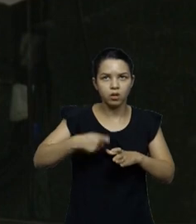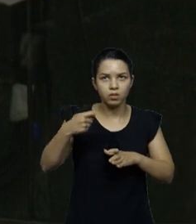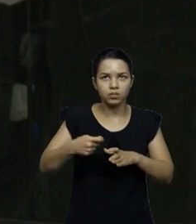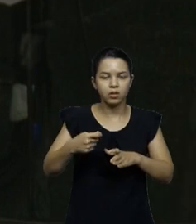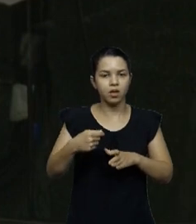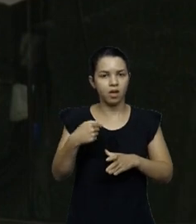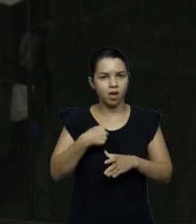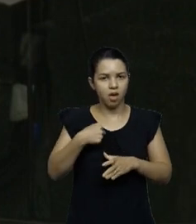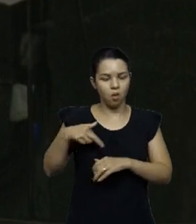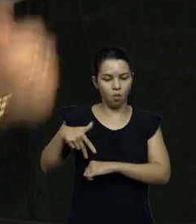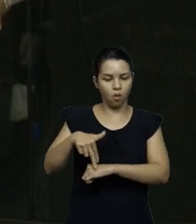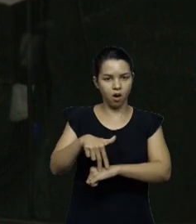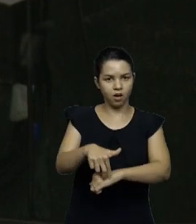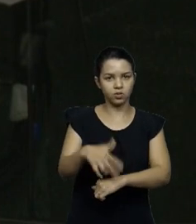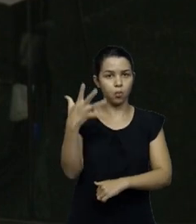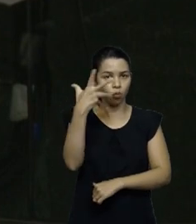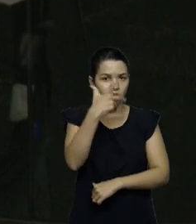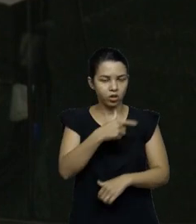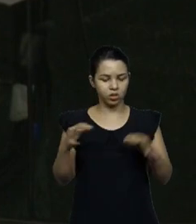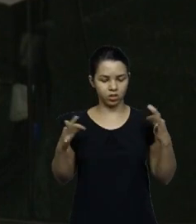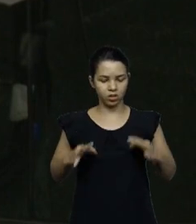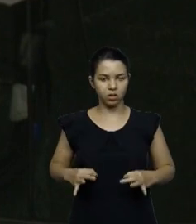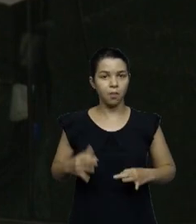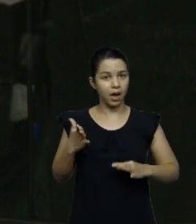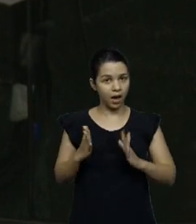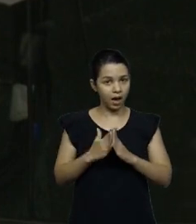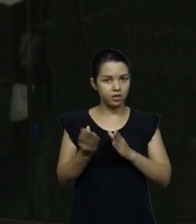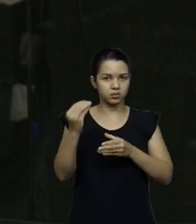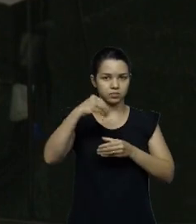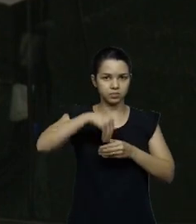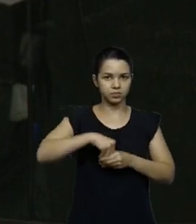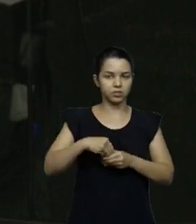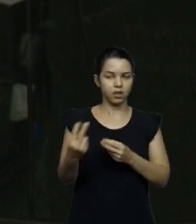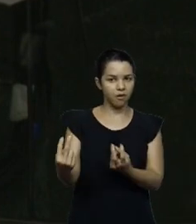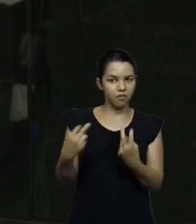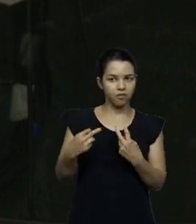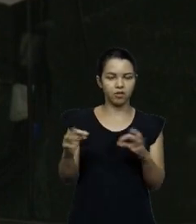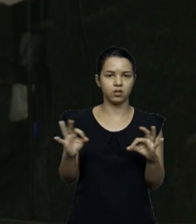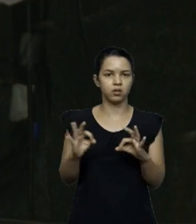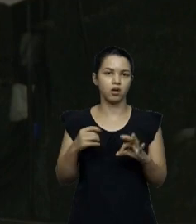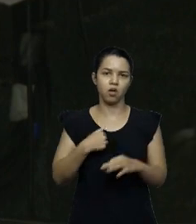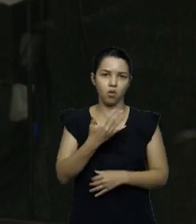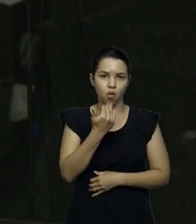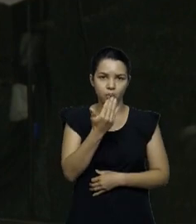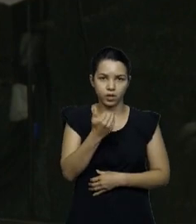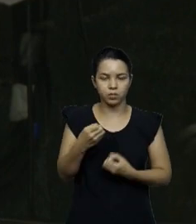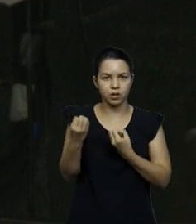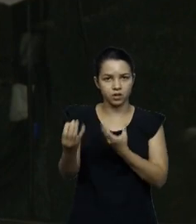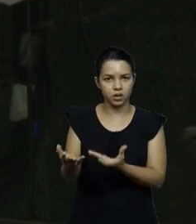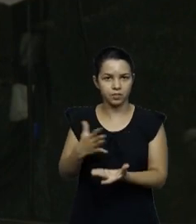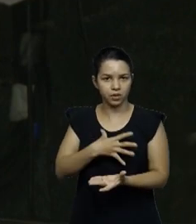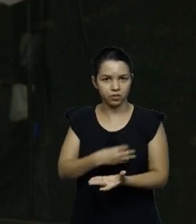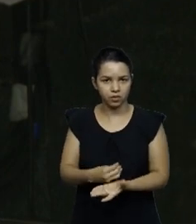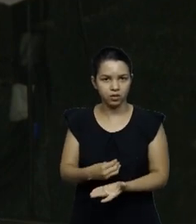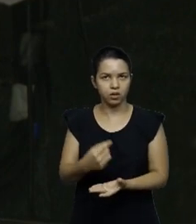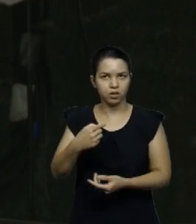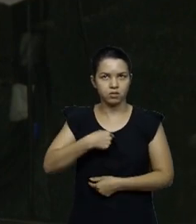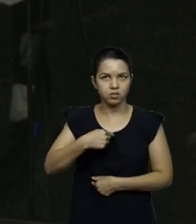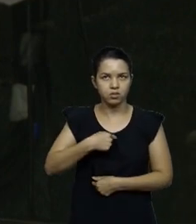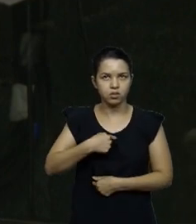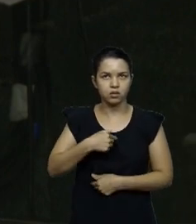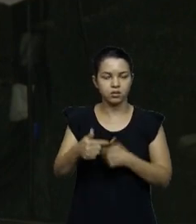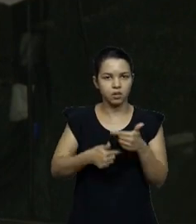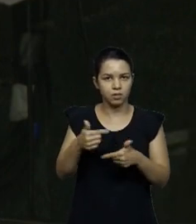começou ninguém ver o que eu passo lá dentro de casa que eu não tenho comida para dar para minha filha que sou eu que sou a provedora da minha